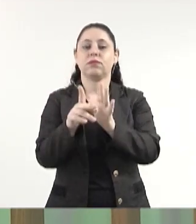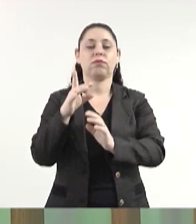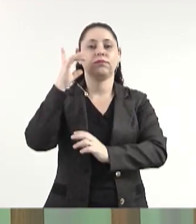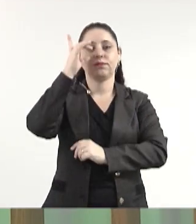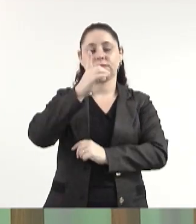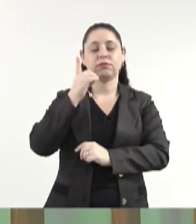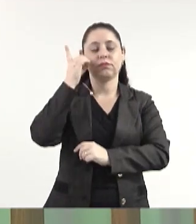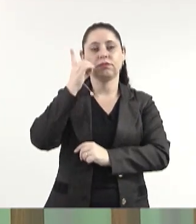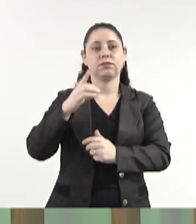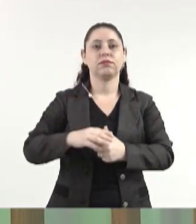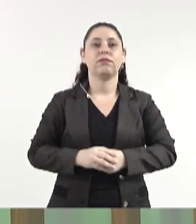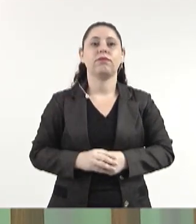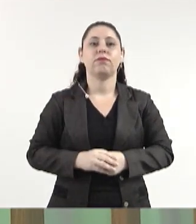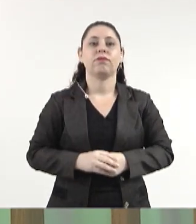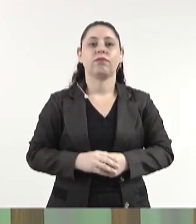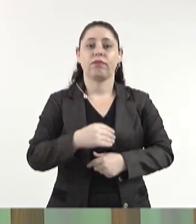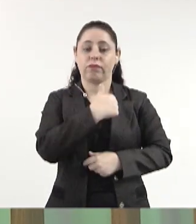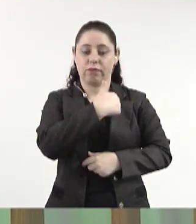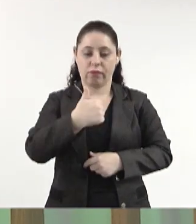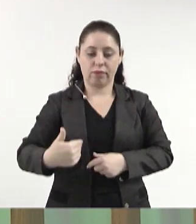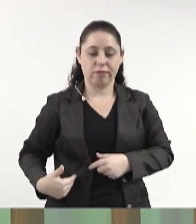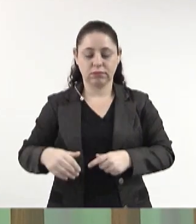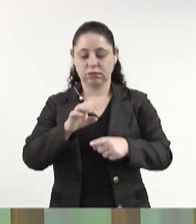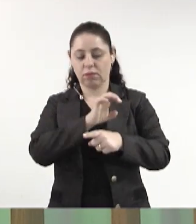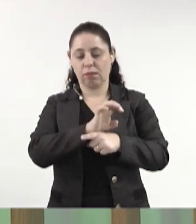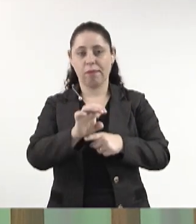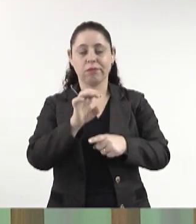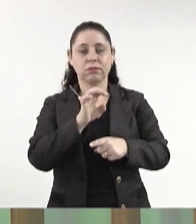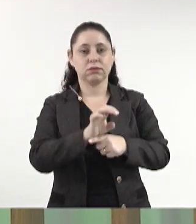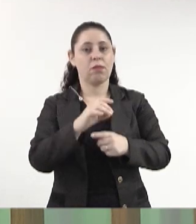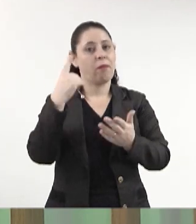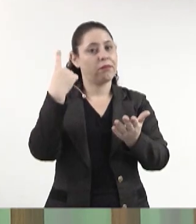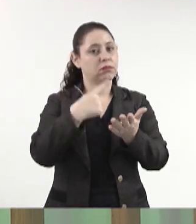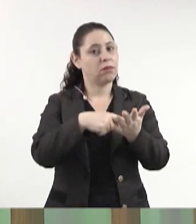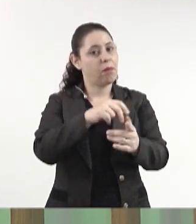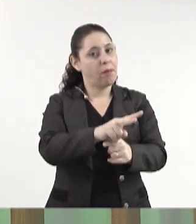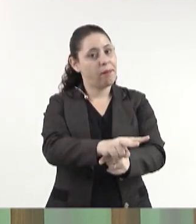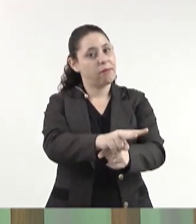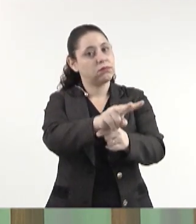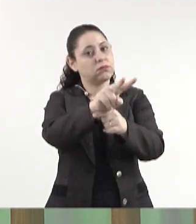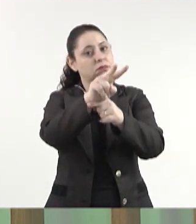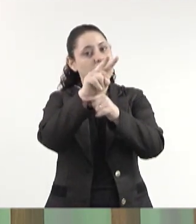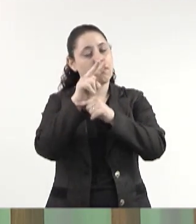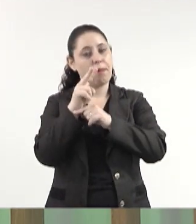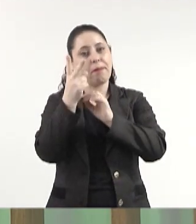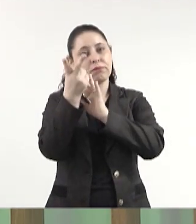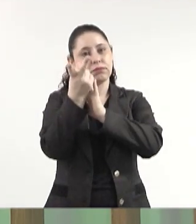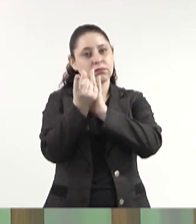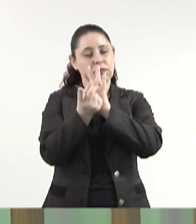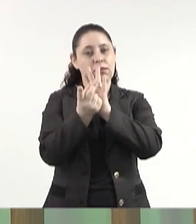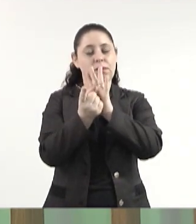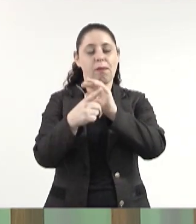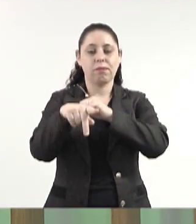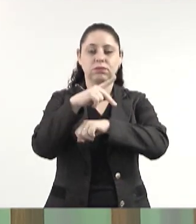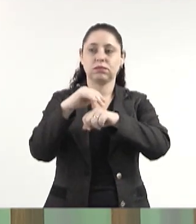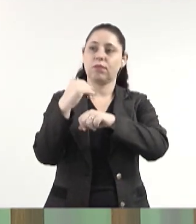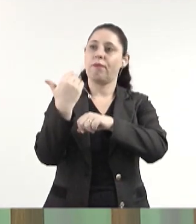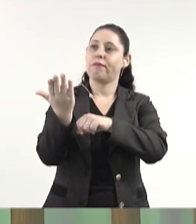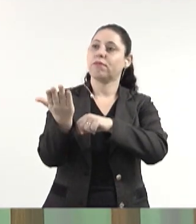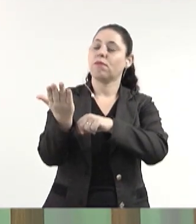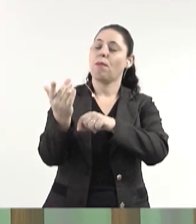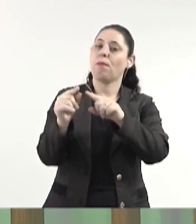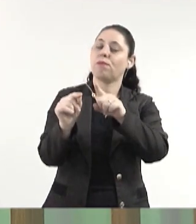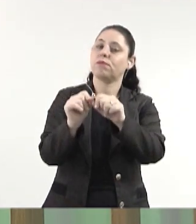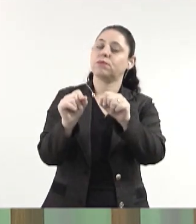deputados estaduais para que o governo do Estado contrate empréstimo, uma linha de financiamento internacional, para que